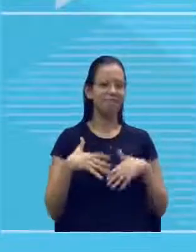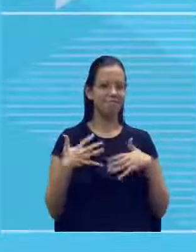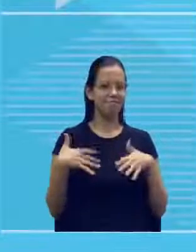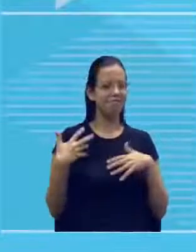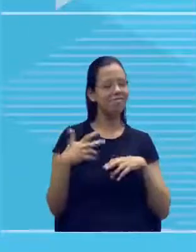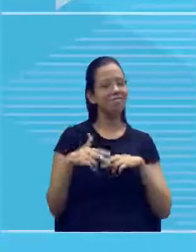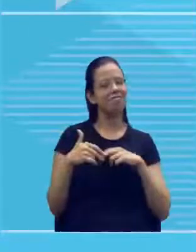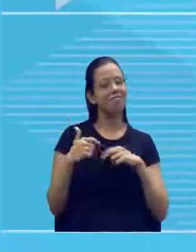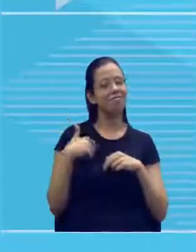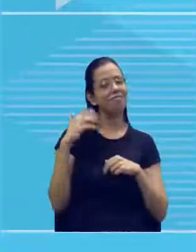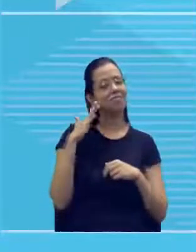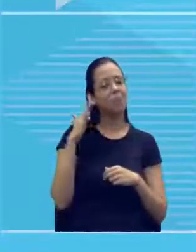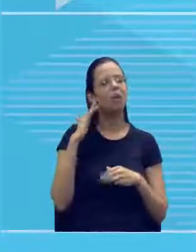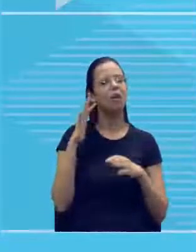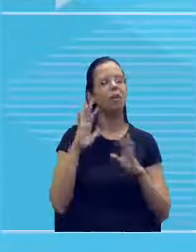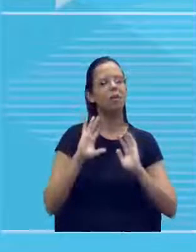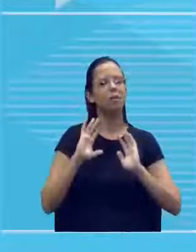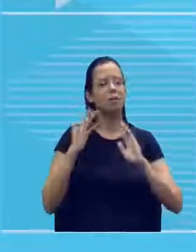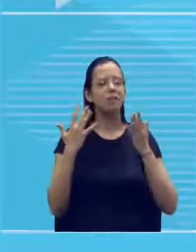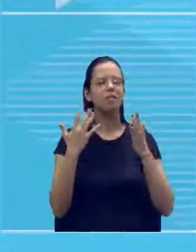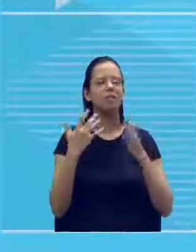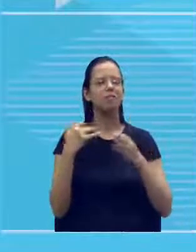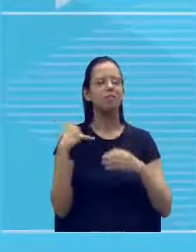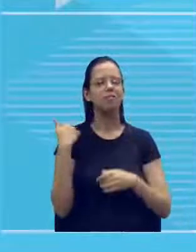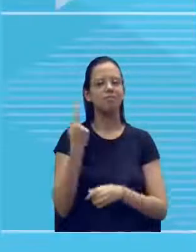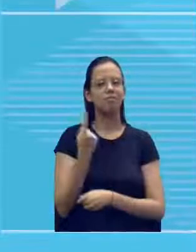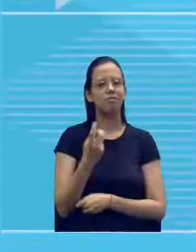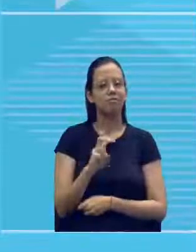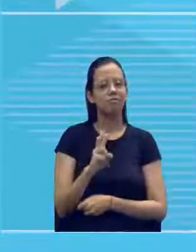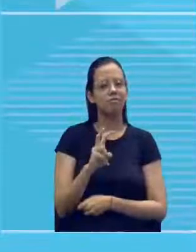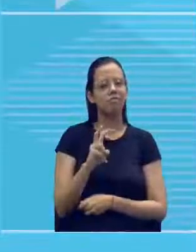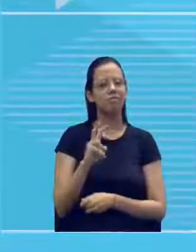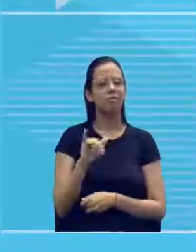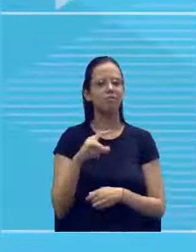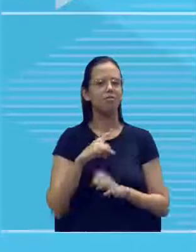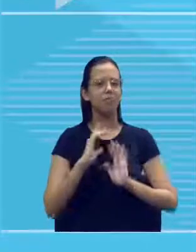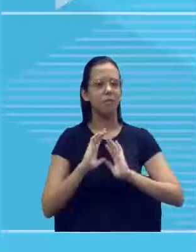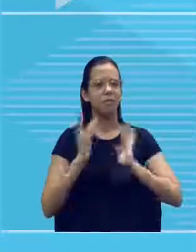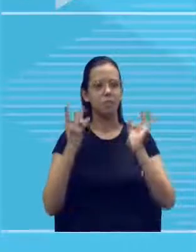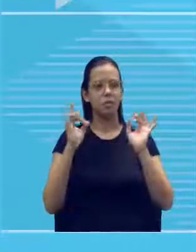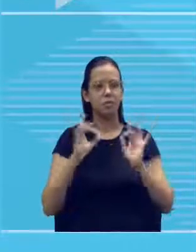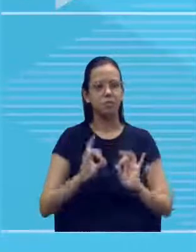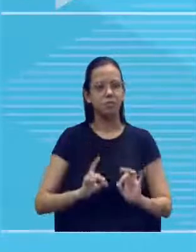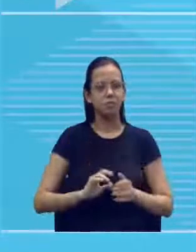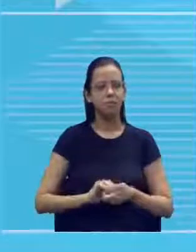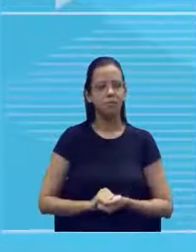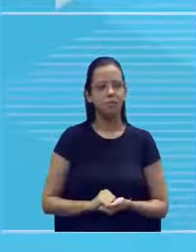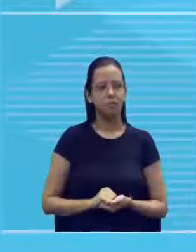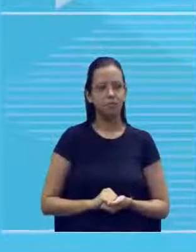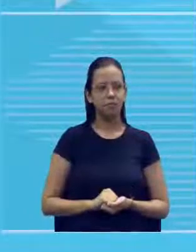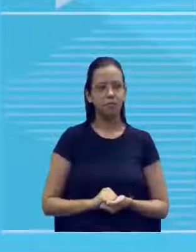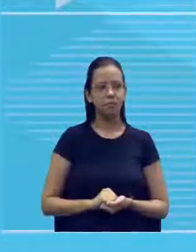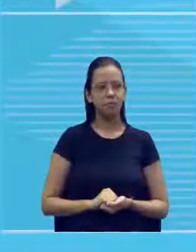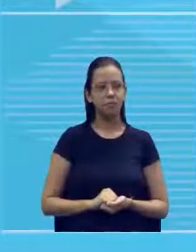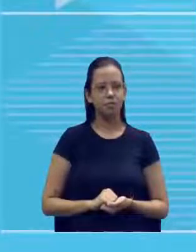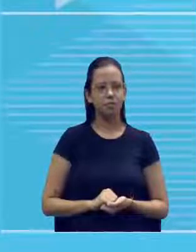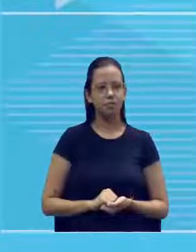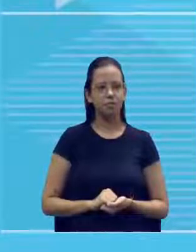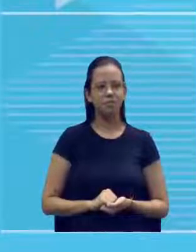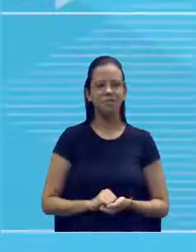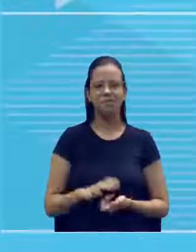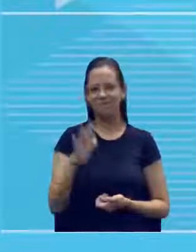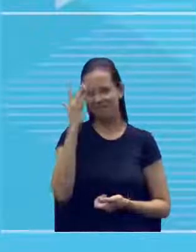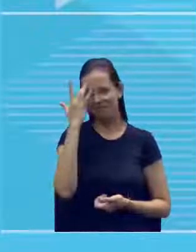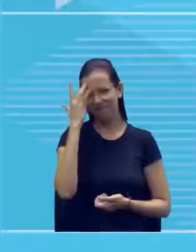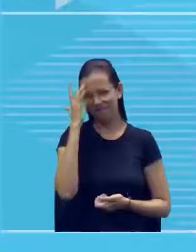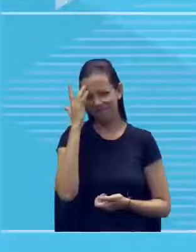15 anos e vai ter baile, e vai ter festa, e vai ter meus amigos. Eu acho que é os 15 anos da outra vida,